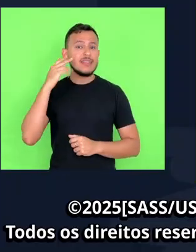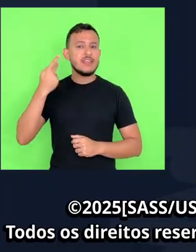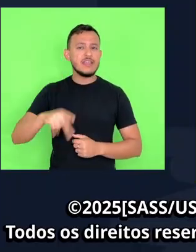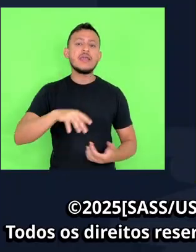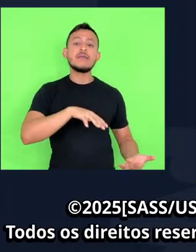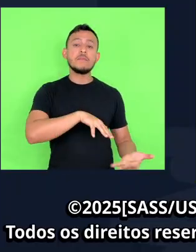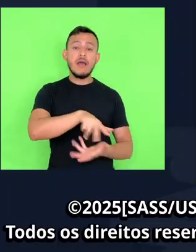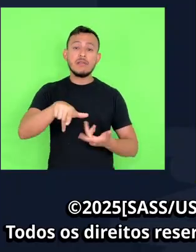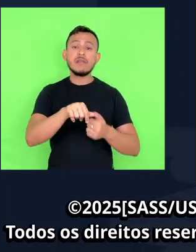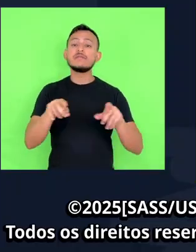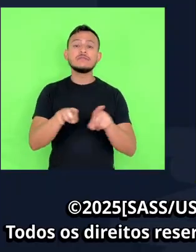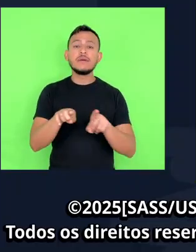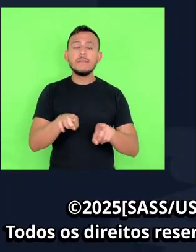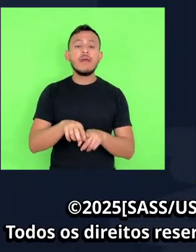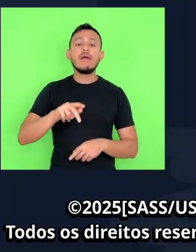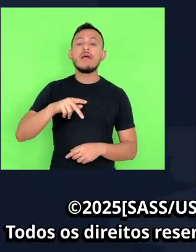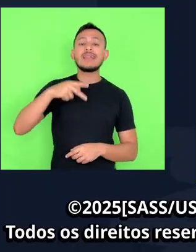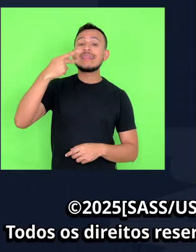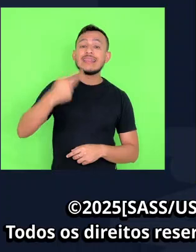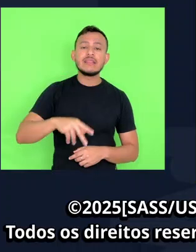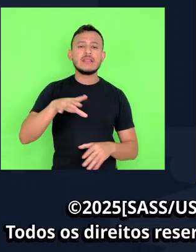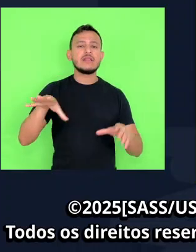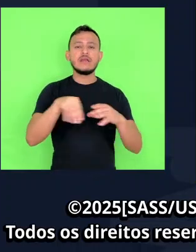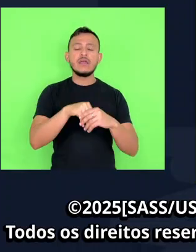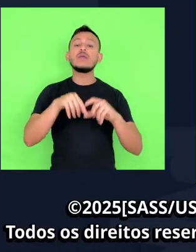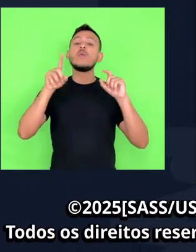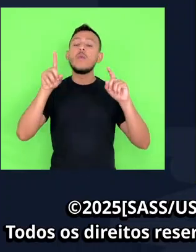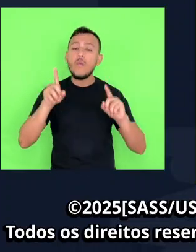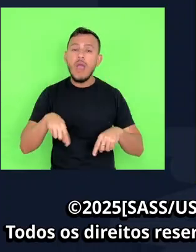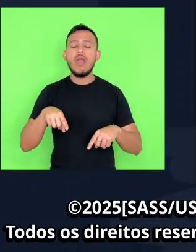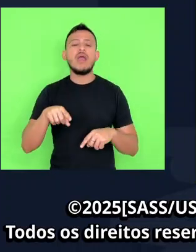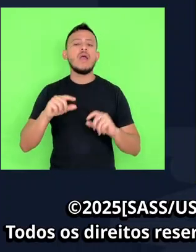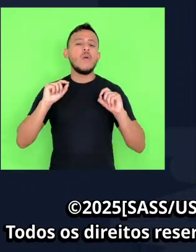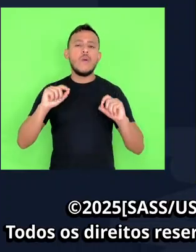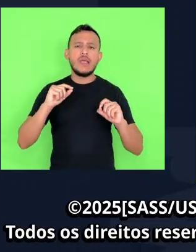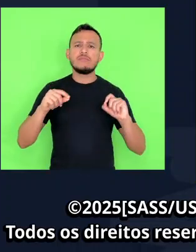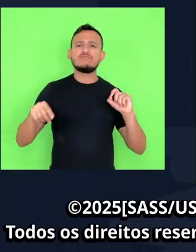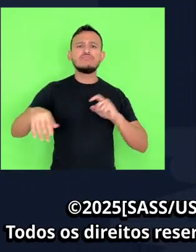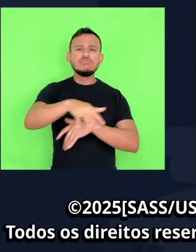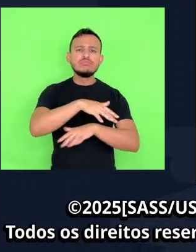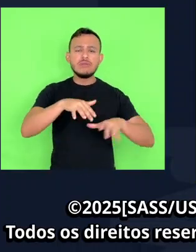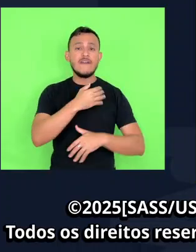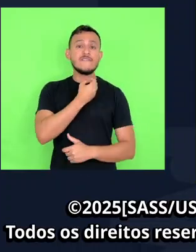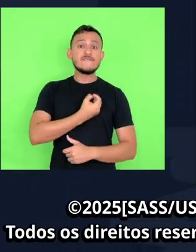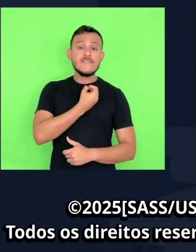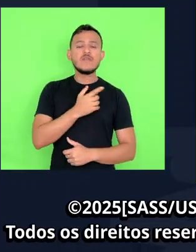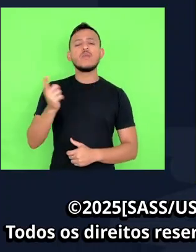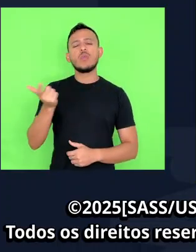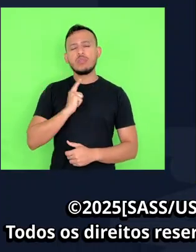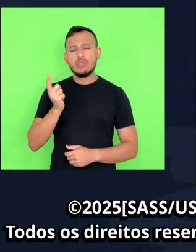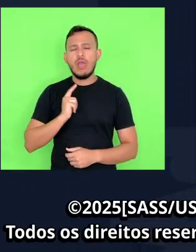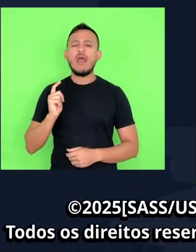planeta também como, de certa forma, um organismo vivo que está sofrendo